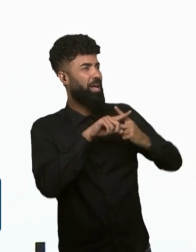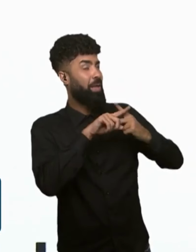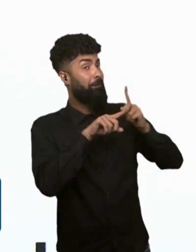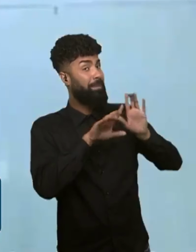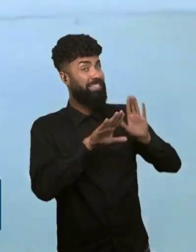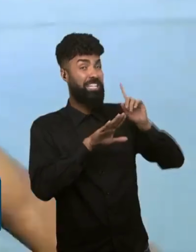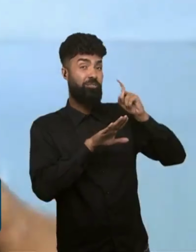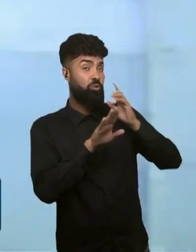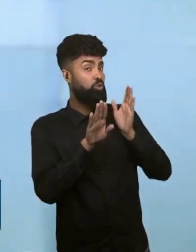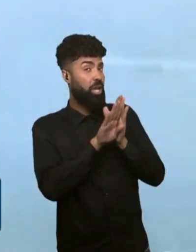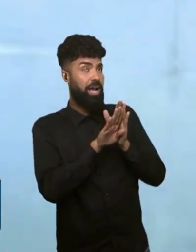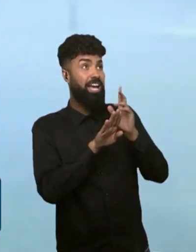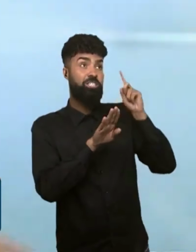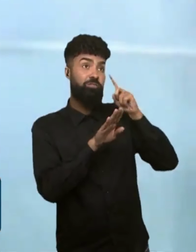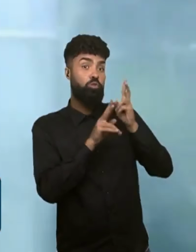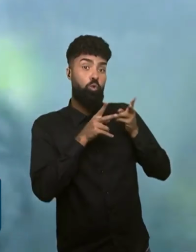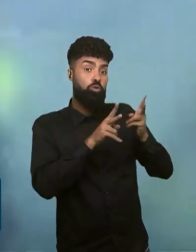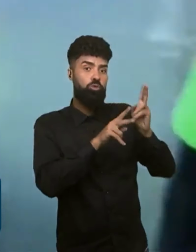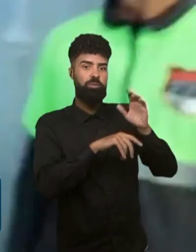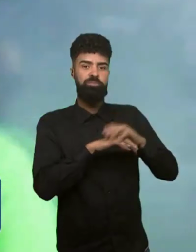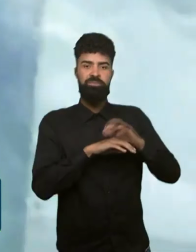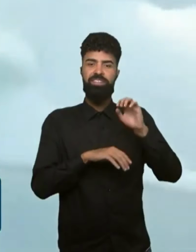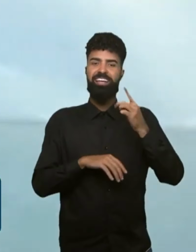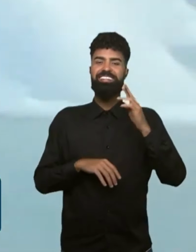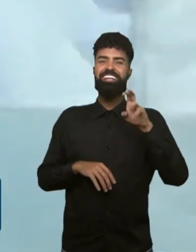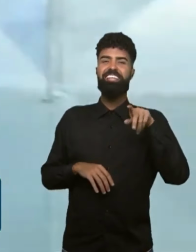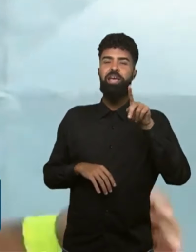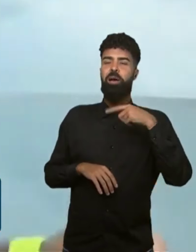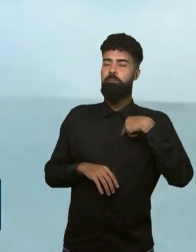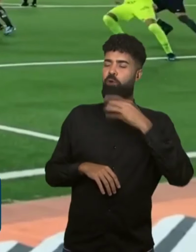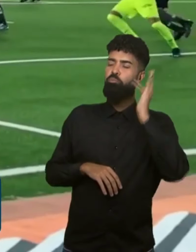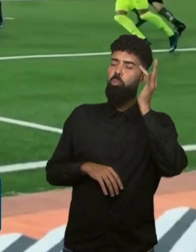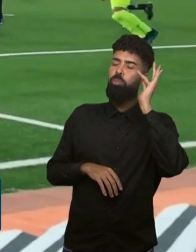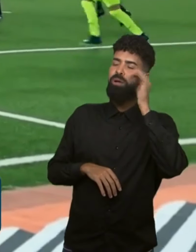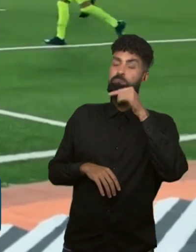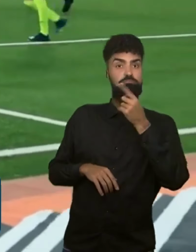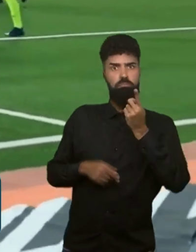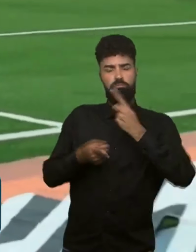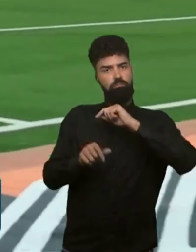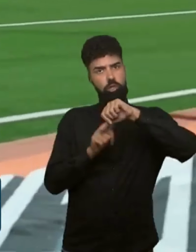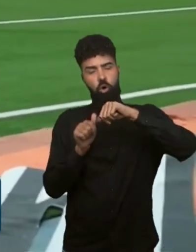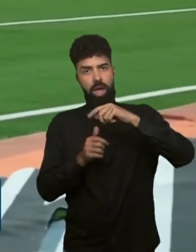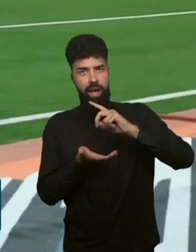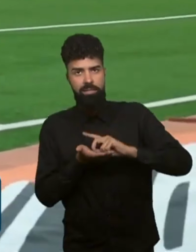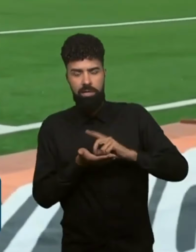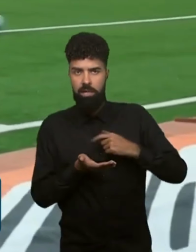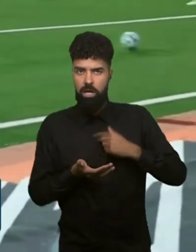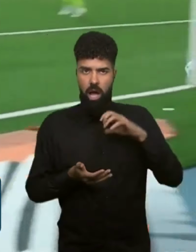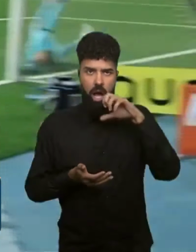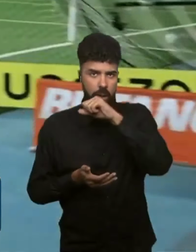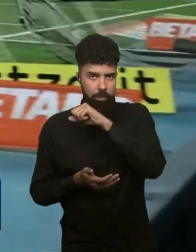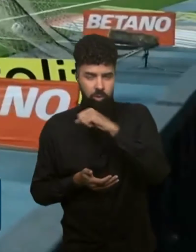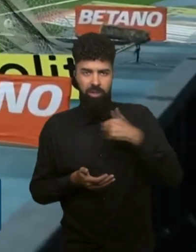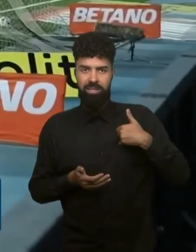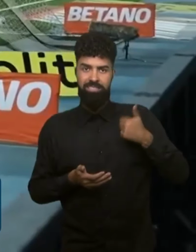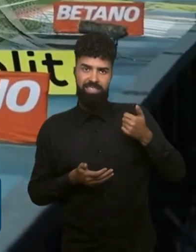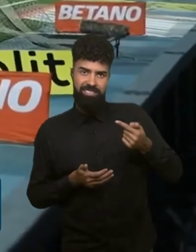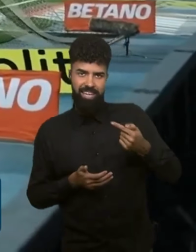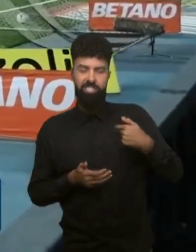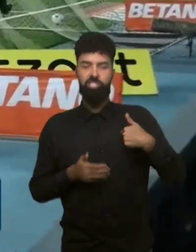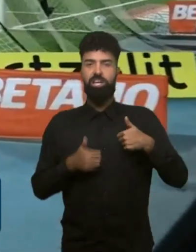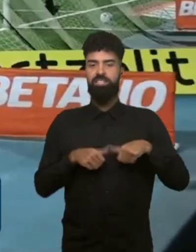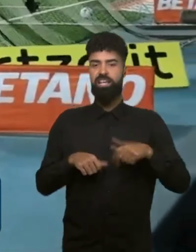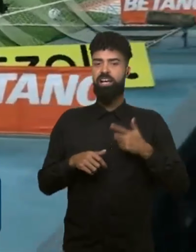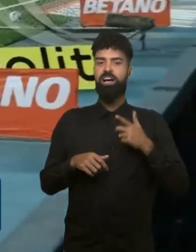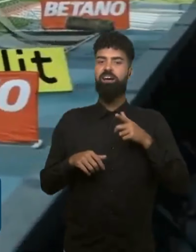lá. Endrick saiu de promessa para a realidade com uma velocidade incrível. Aos 17 anos e de malas prontas para